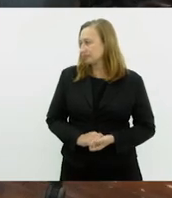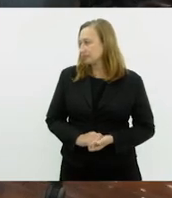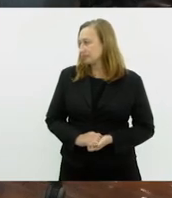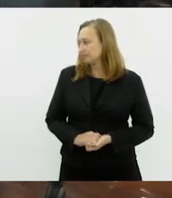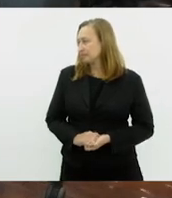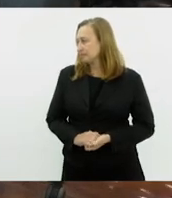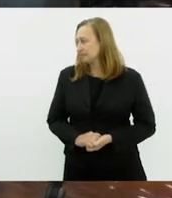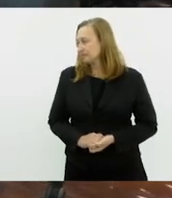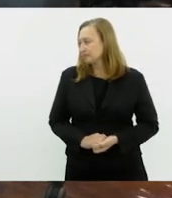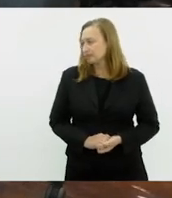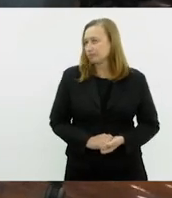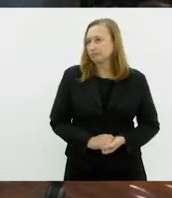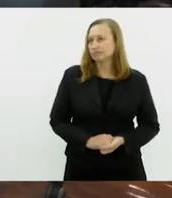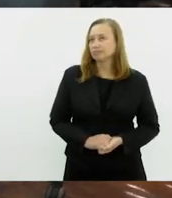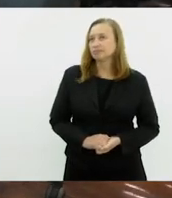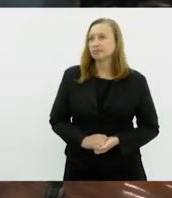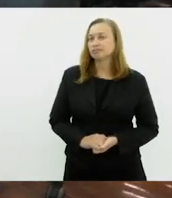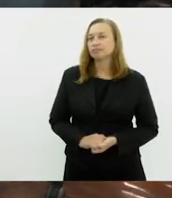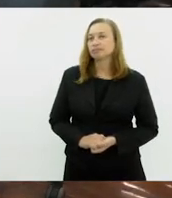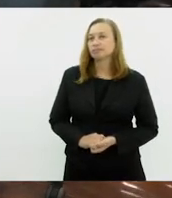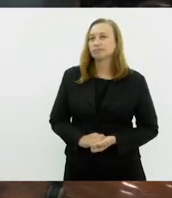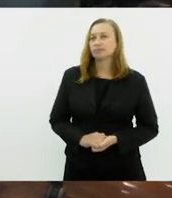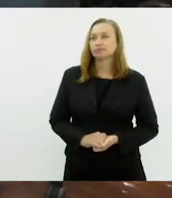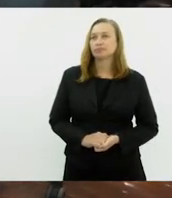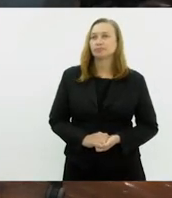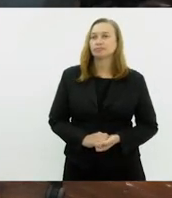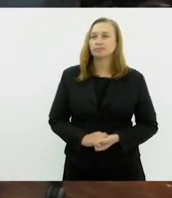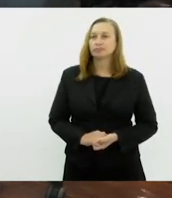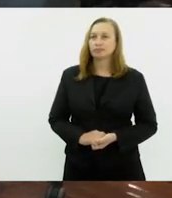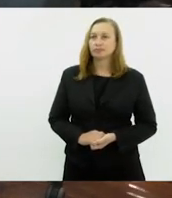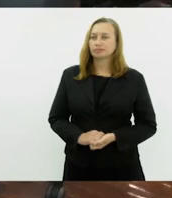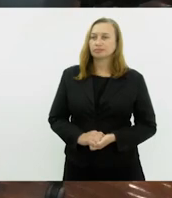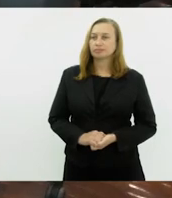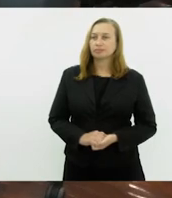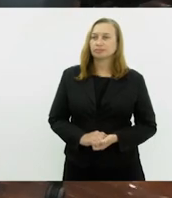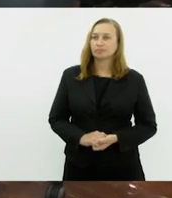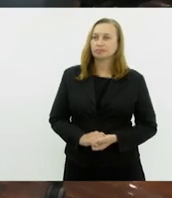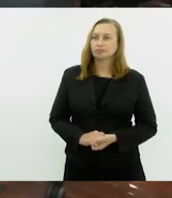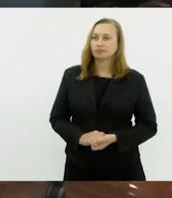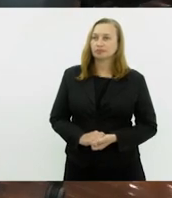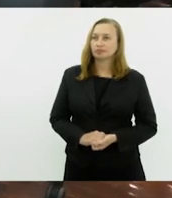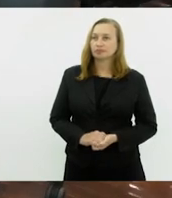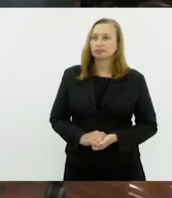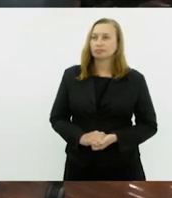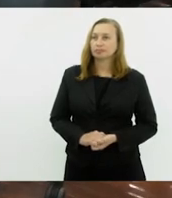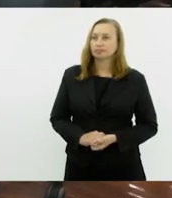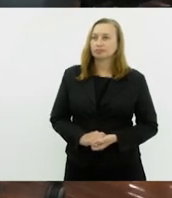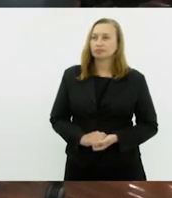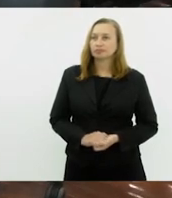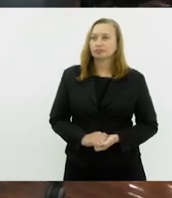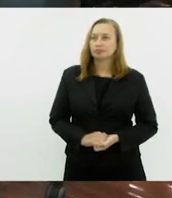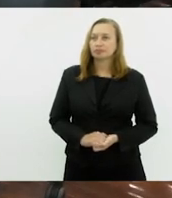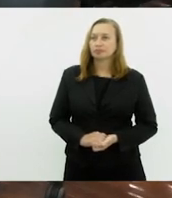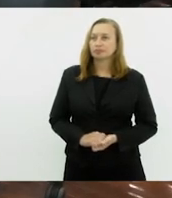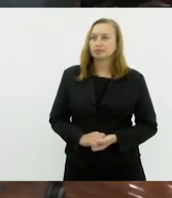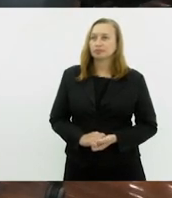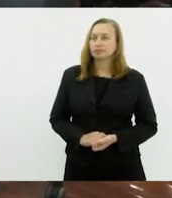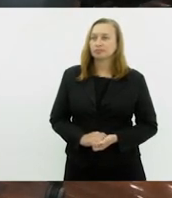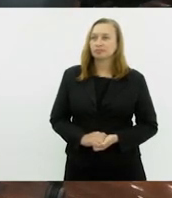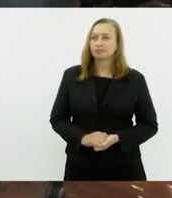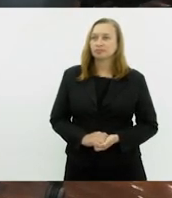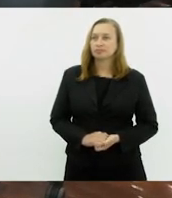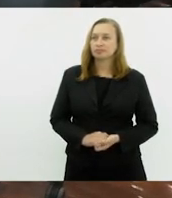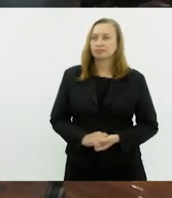o a o cara falou que tá E sabia atirar M